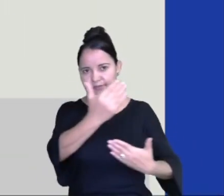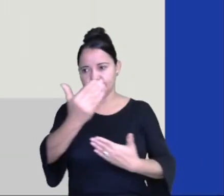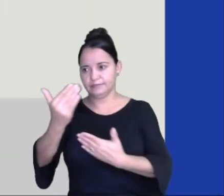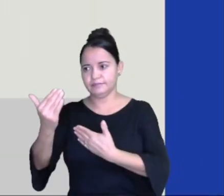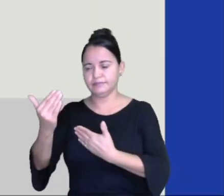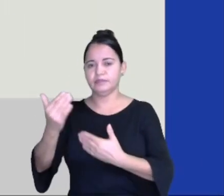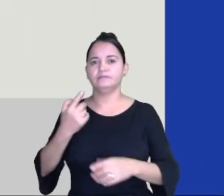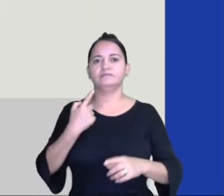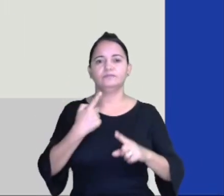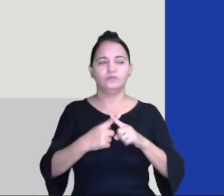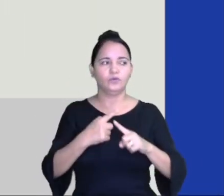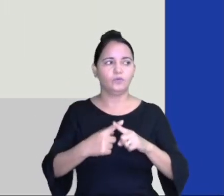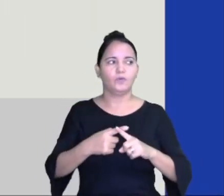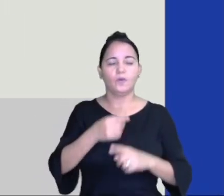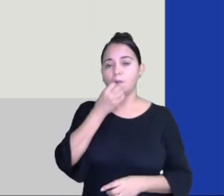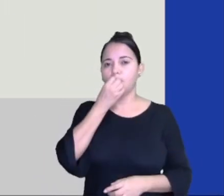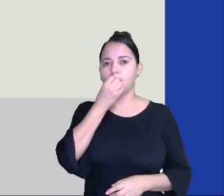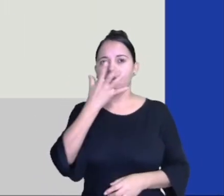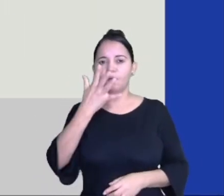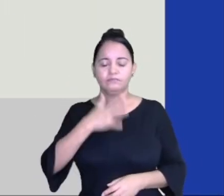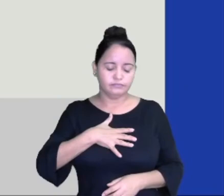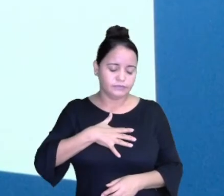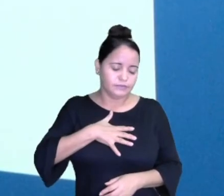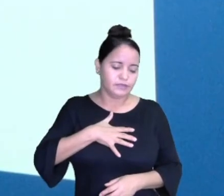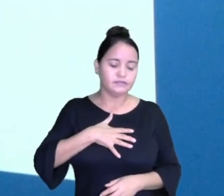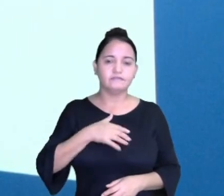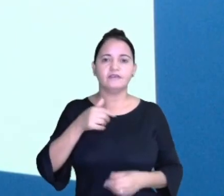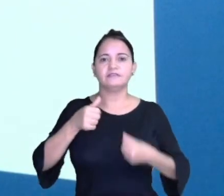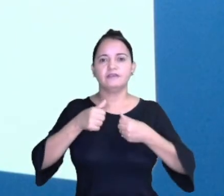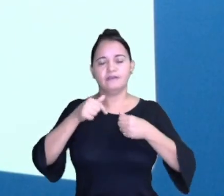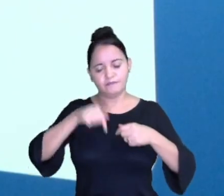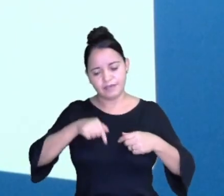agradecer, porque é sempre uma grande satisfação estar aqui